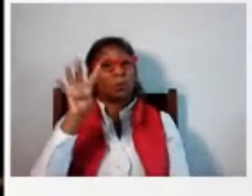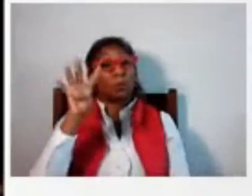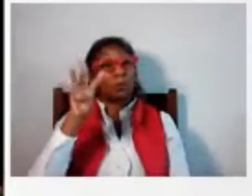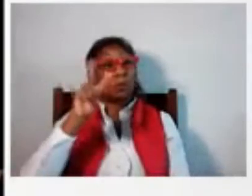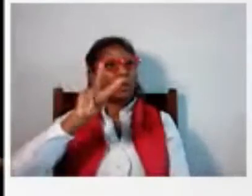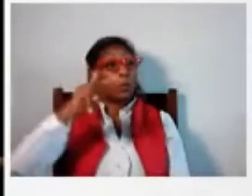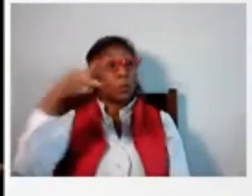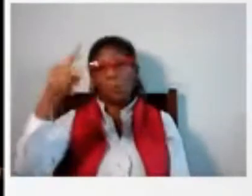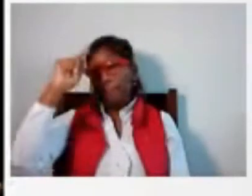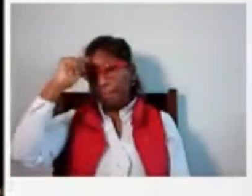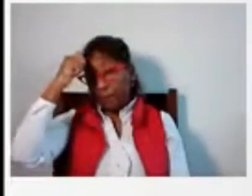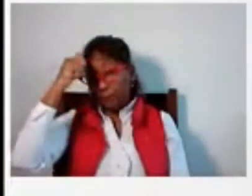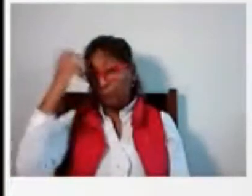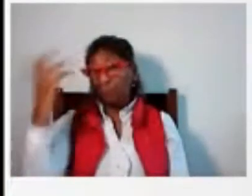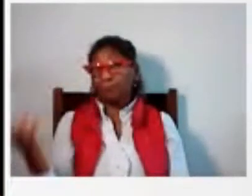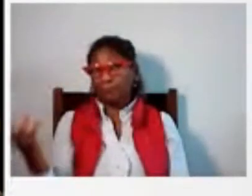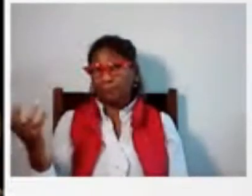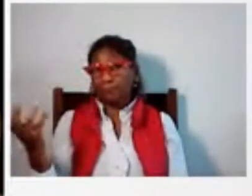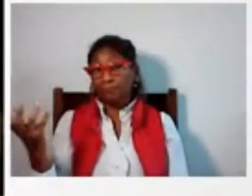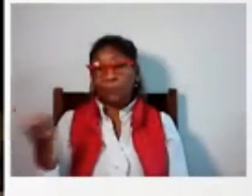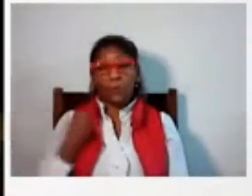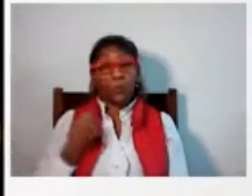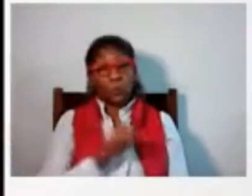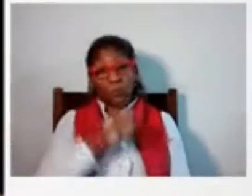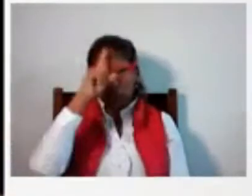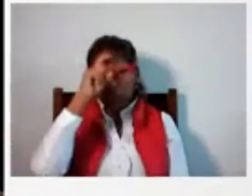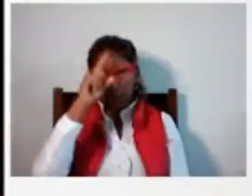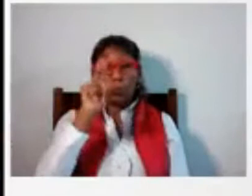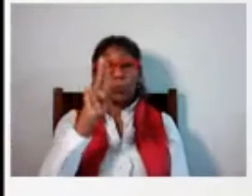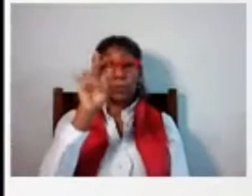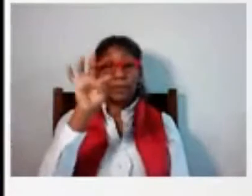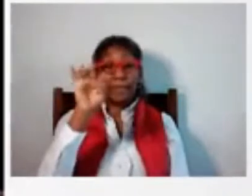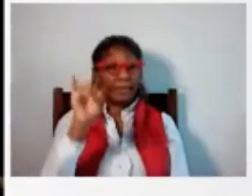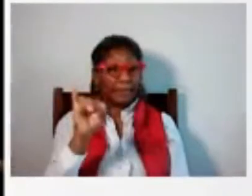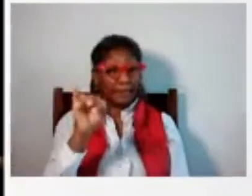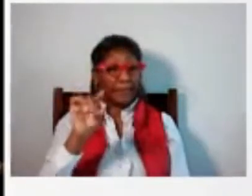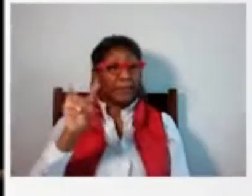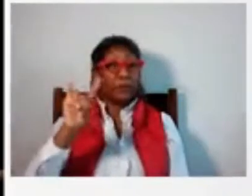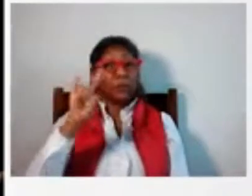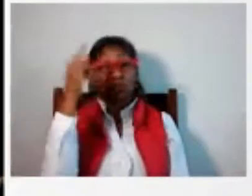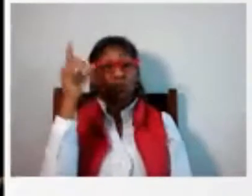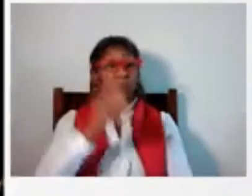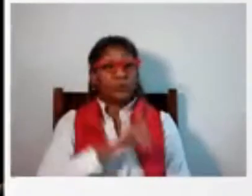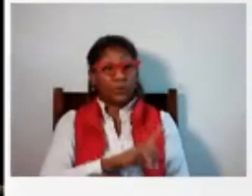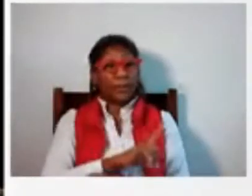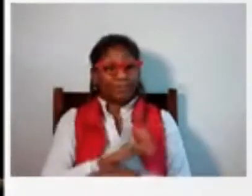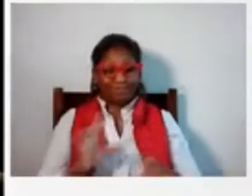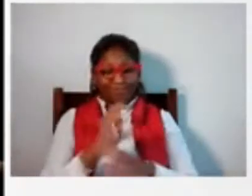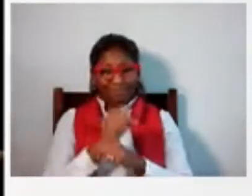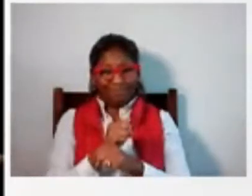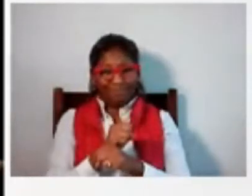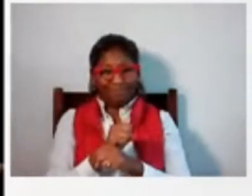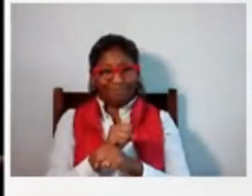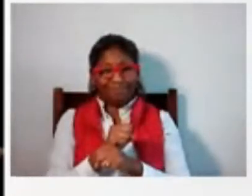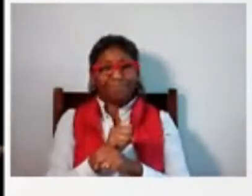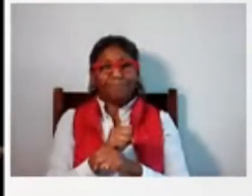bandeira preta, portanto. O número de internados em leitos de UTI Covid no último dia, então leitos de UTI